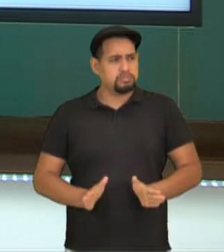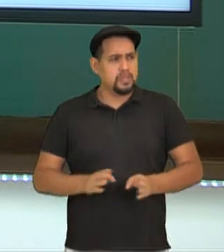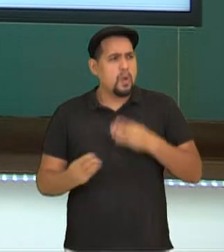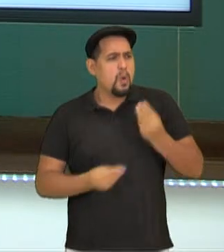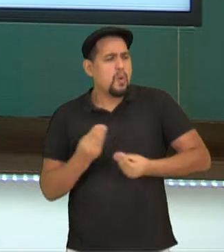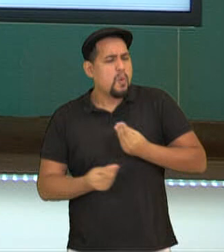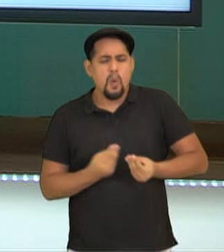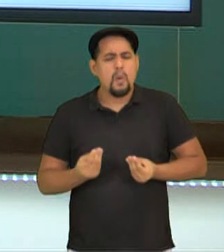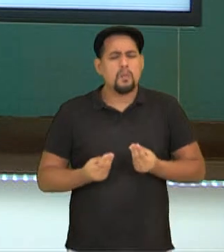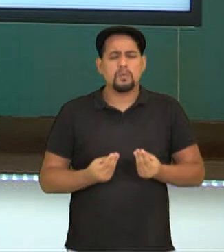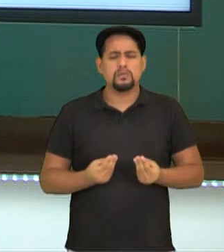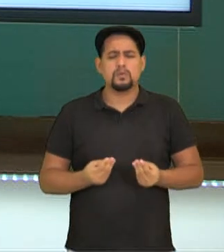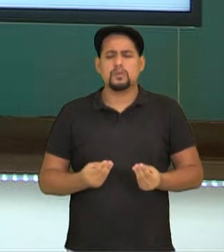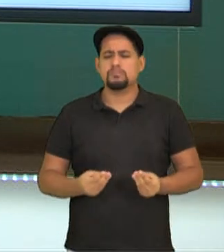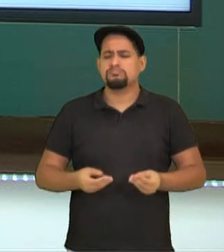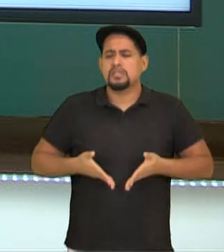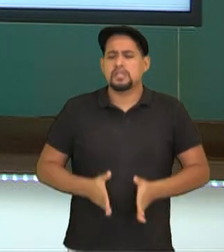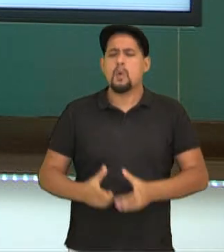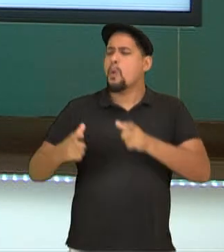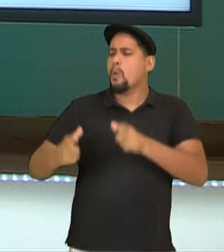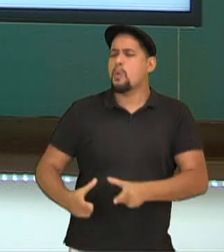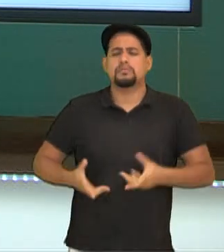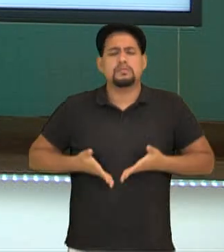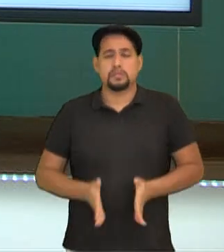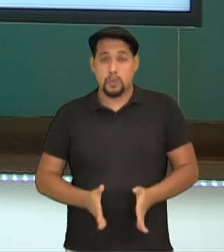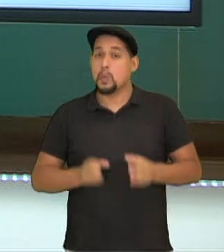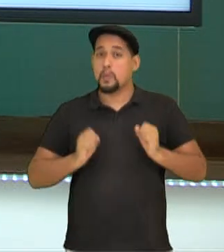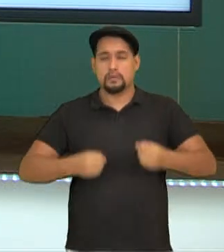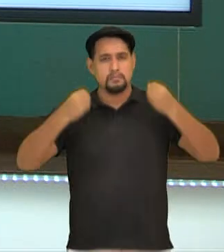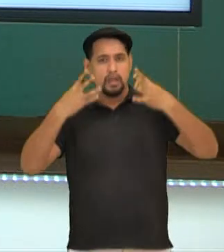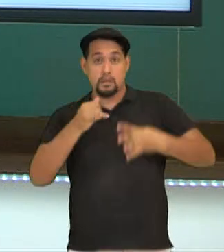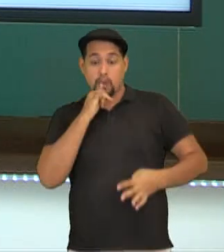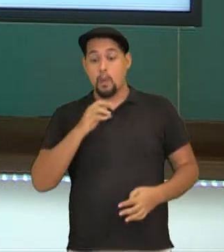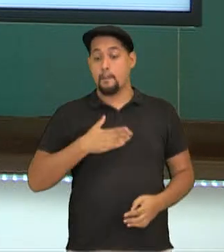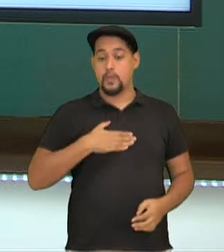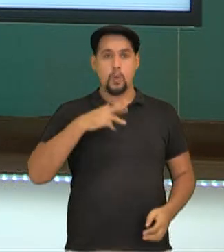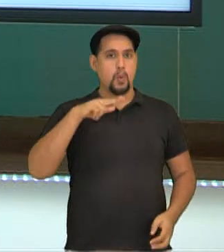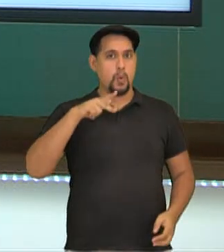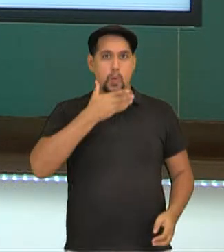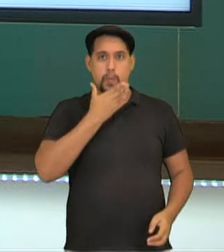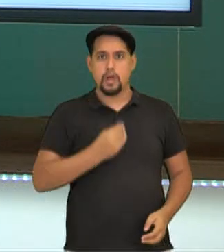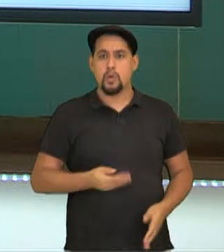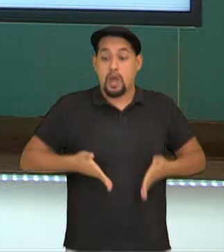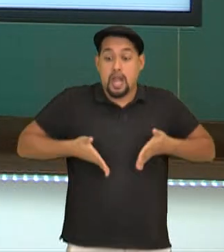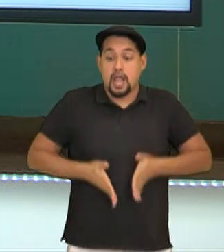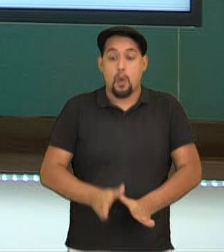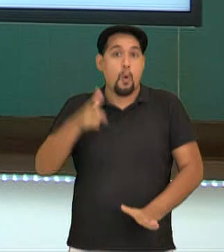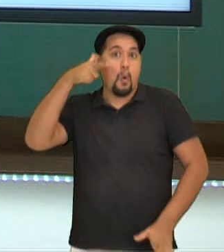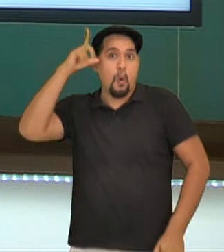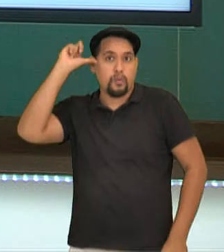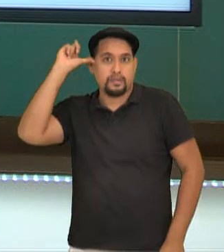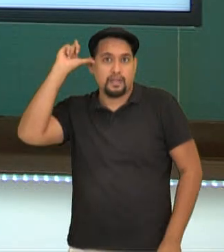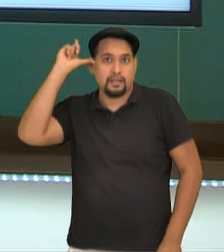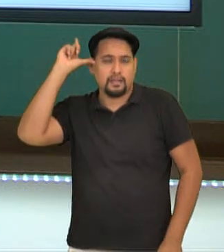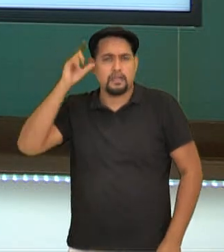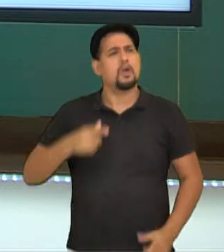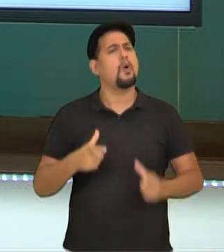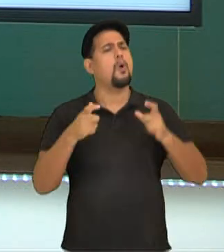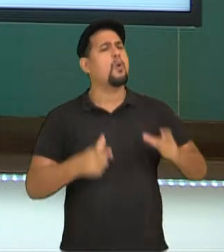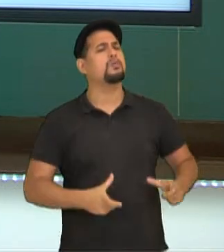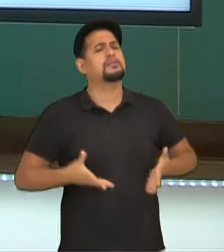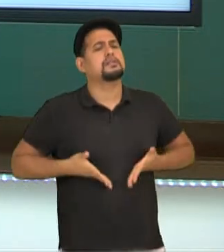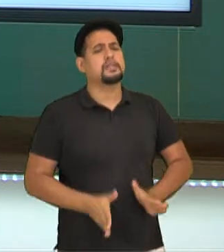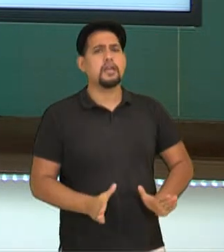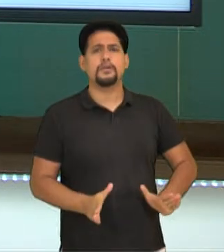ele nasceu? Onde ele nasceu? Eu posso falar, meu irmão nasceu ontem. Onde ele